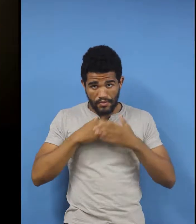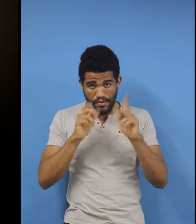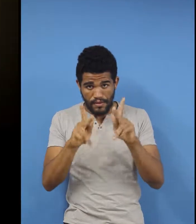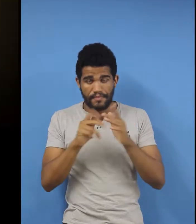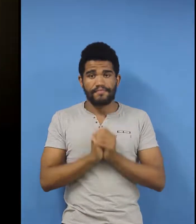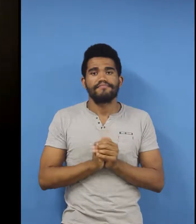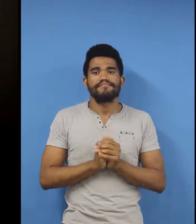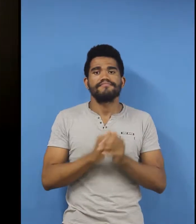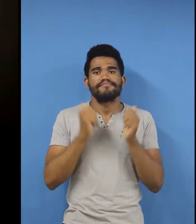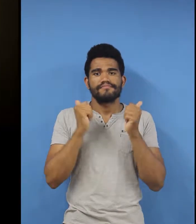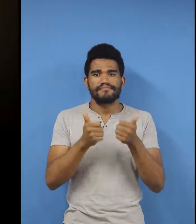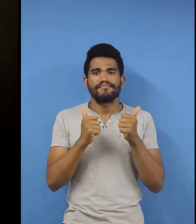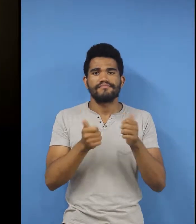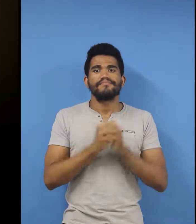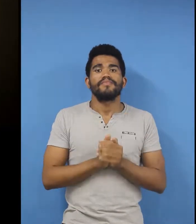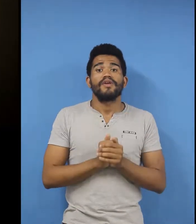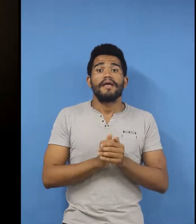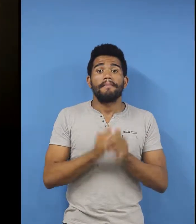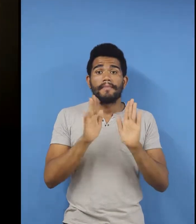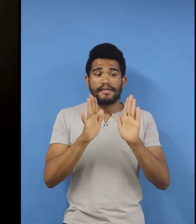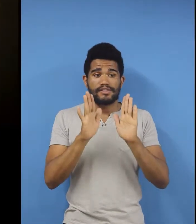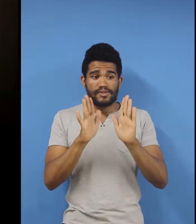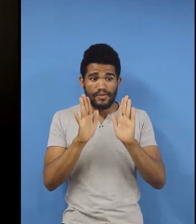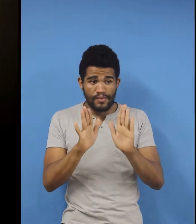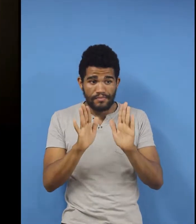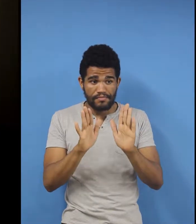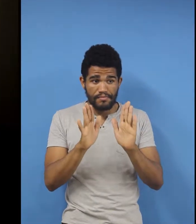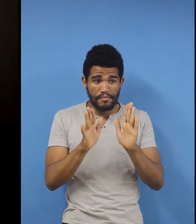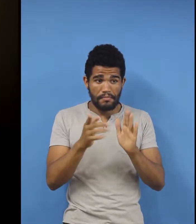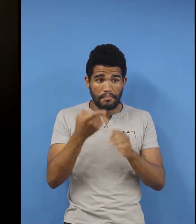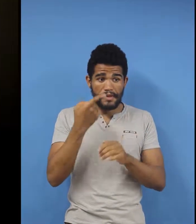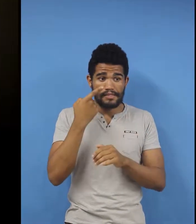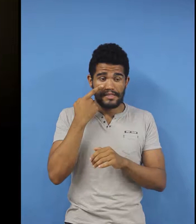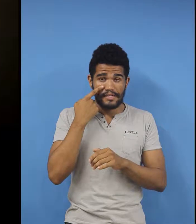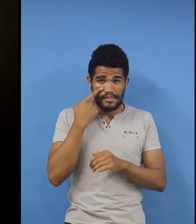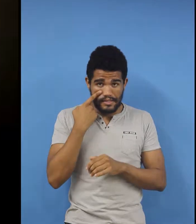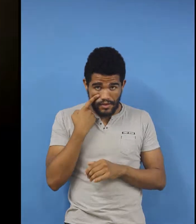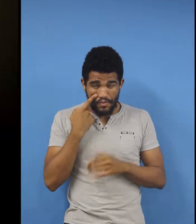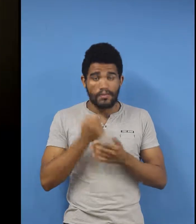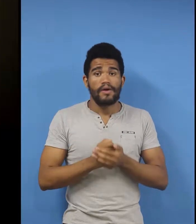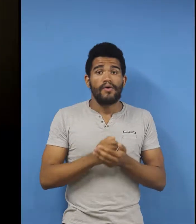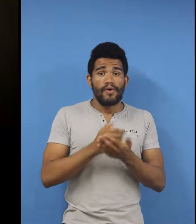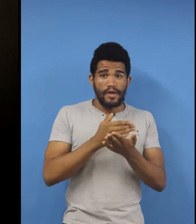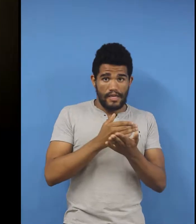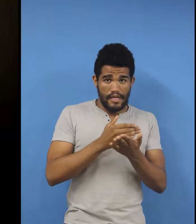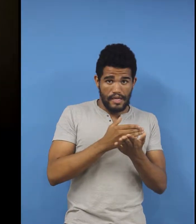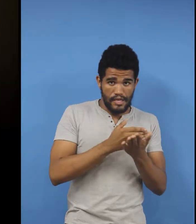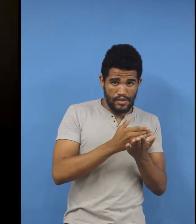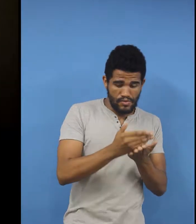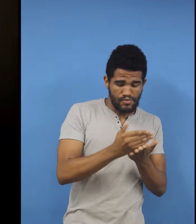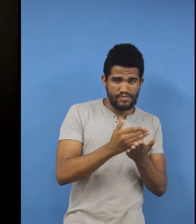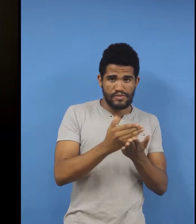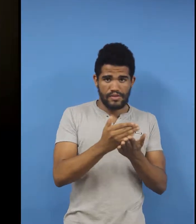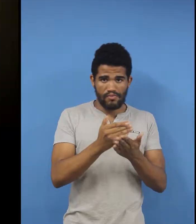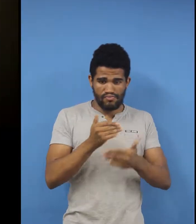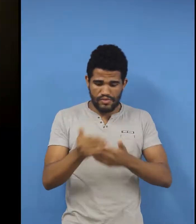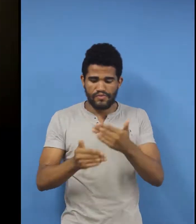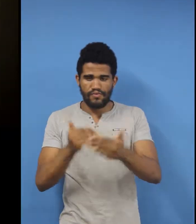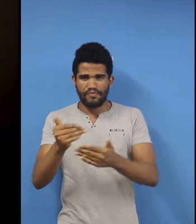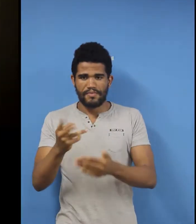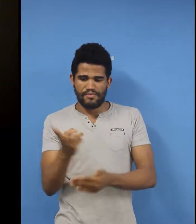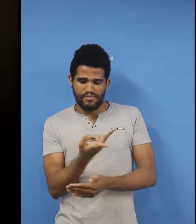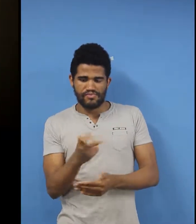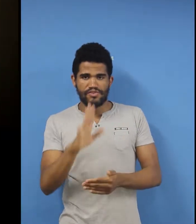para mim. Certo? Tem um finalzinho ainda, mas eu quero que você foque nisso. Introdução e desenvolvimento, que é até onde nós